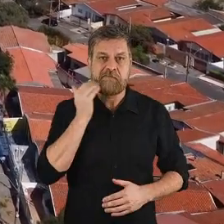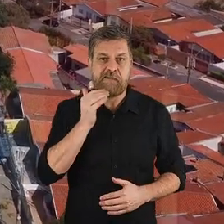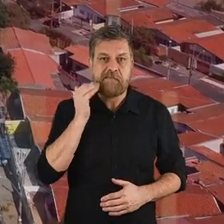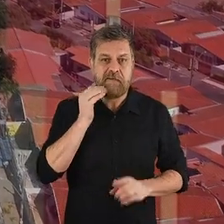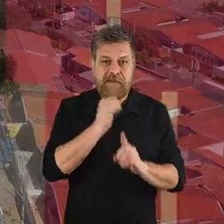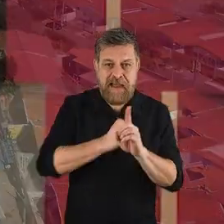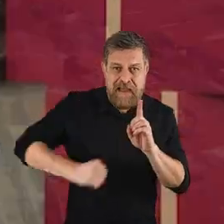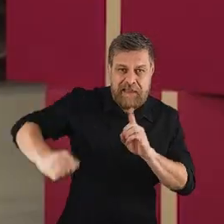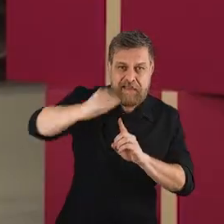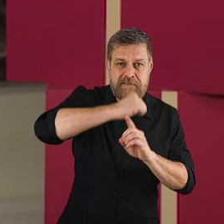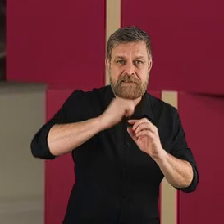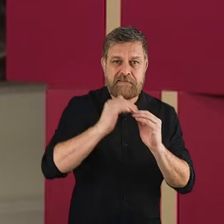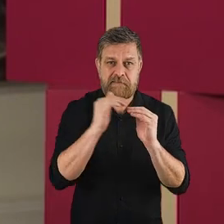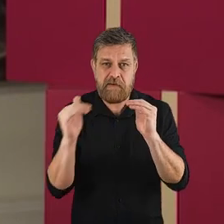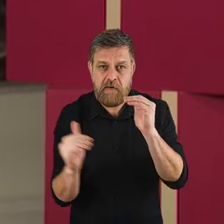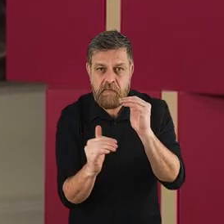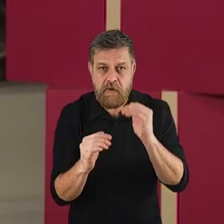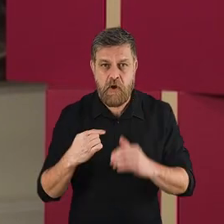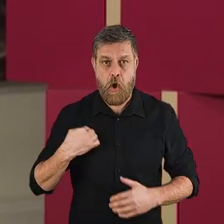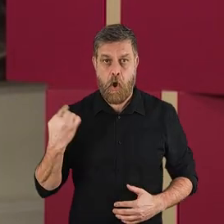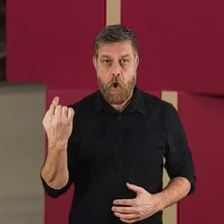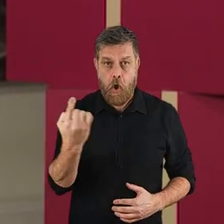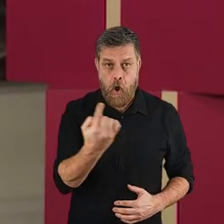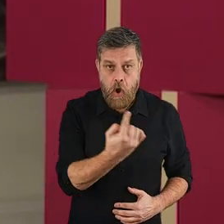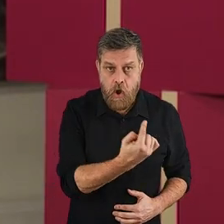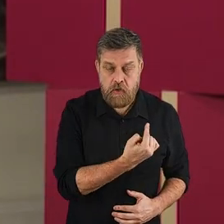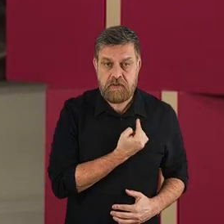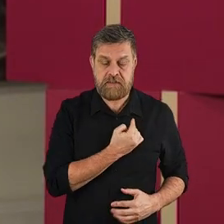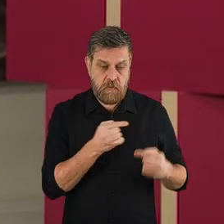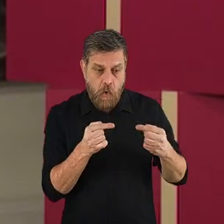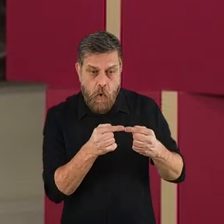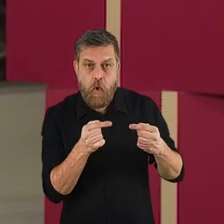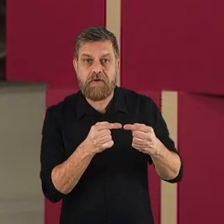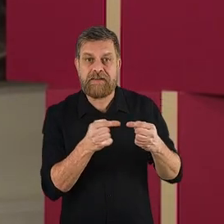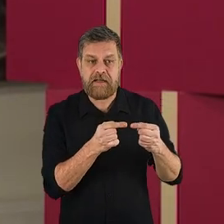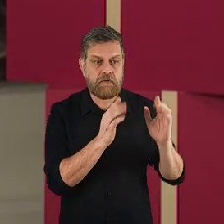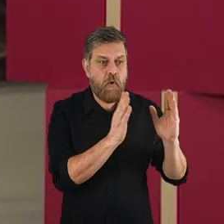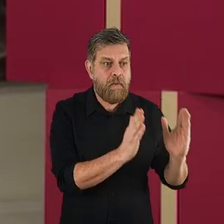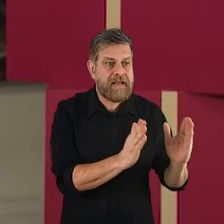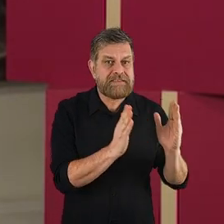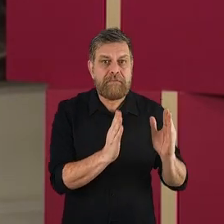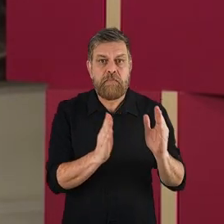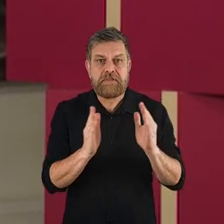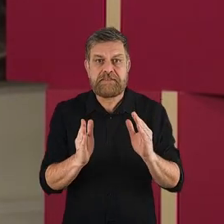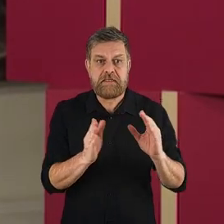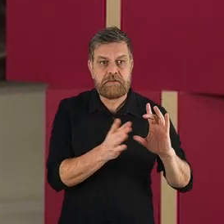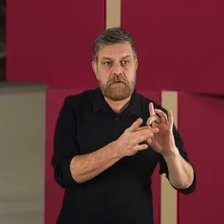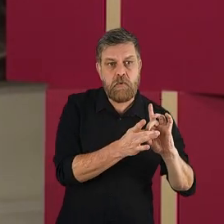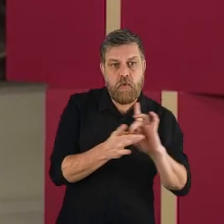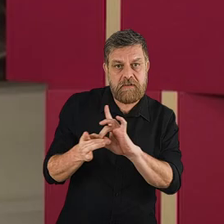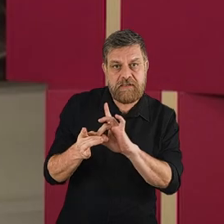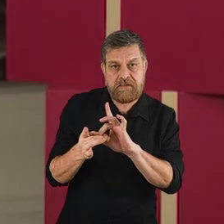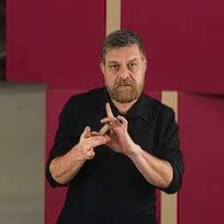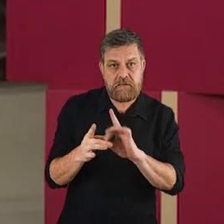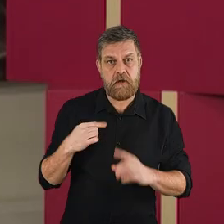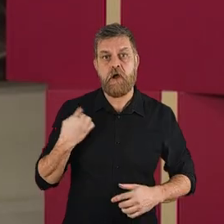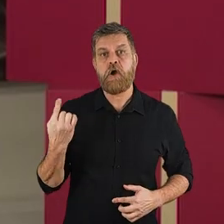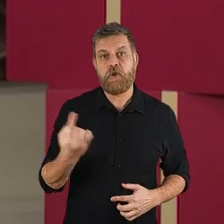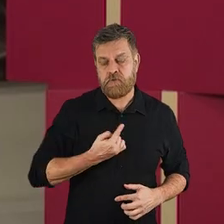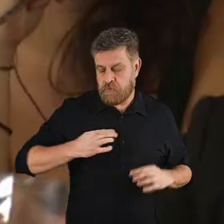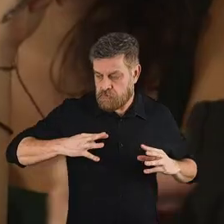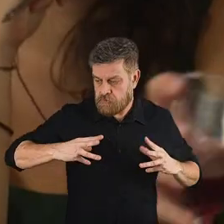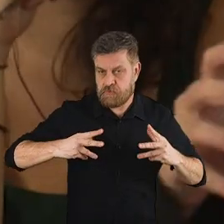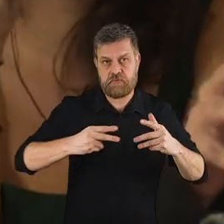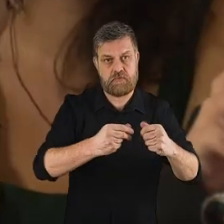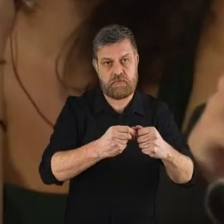socialmente, todos nós somos corpos que estamos envolvidos com esse processo. E inevitavelmente, né? Inevitavelmente, de